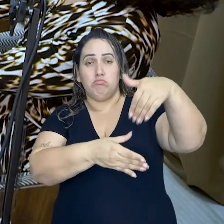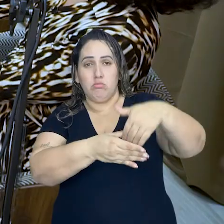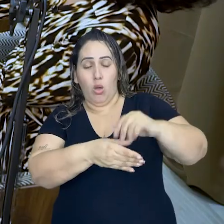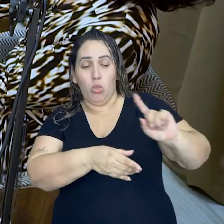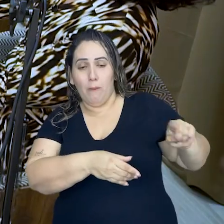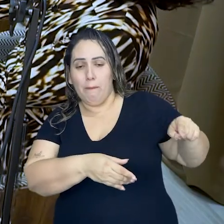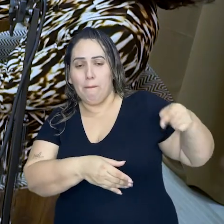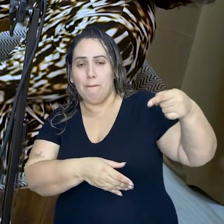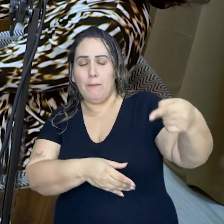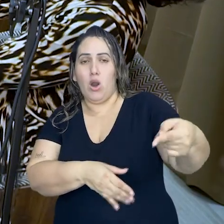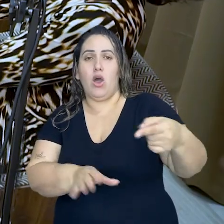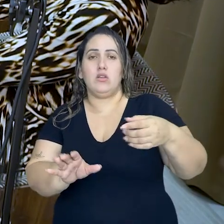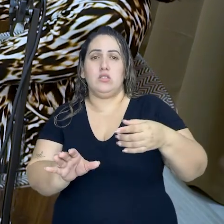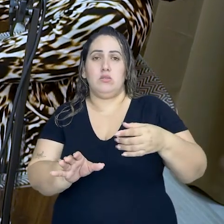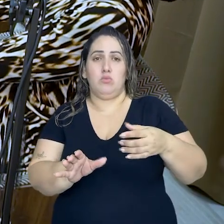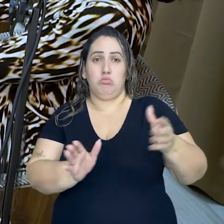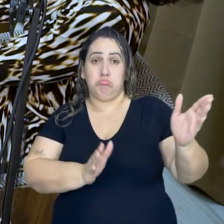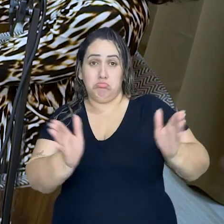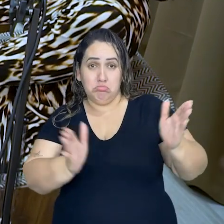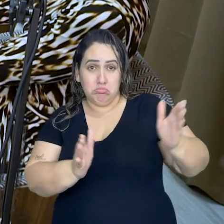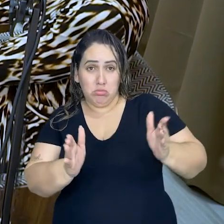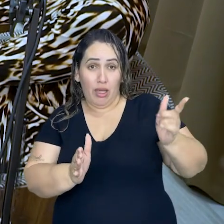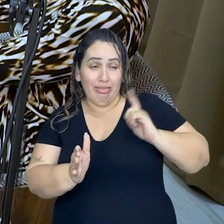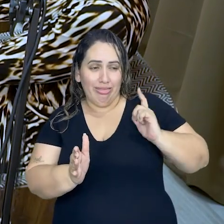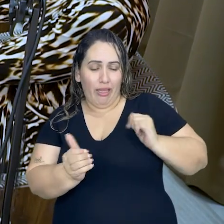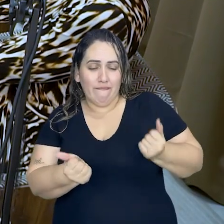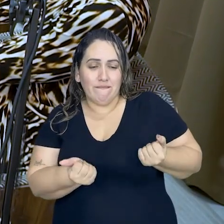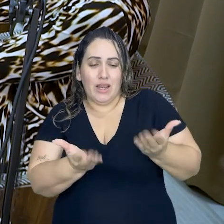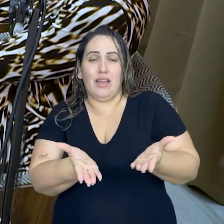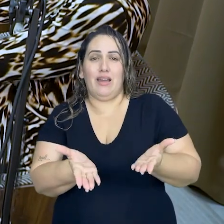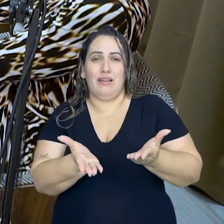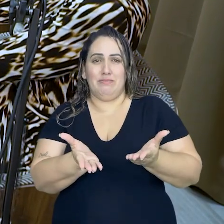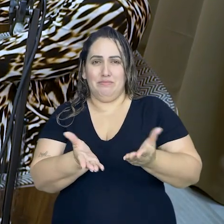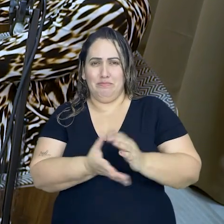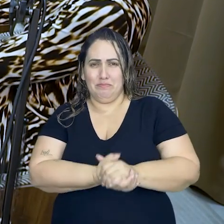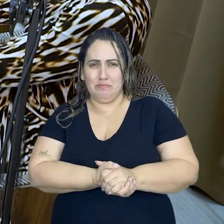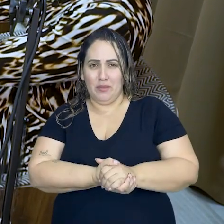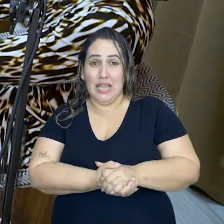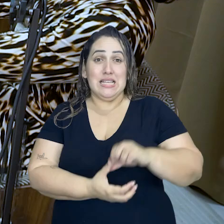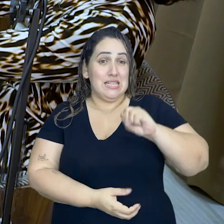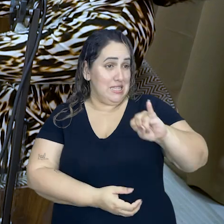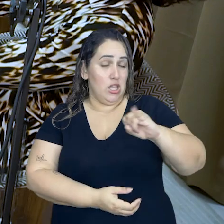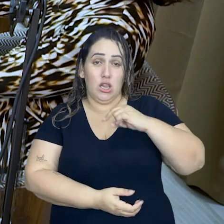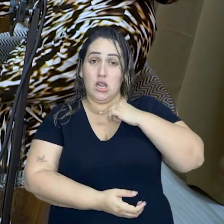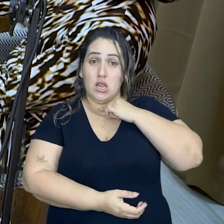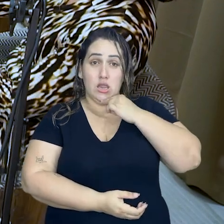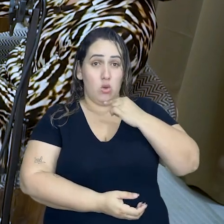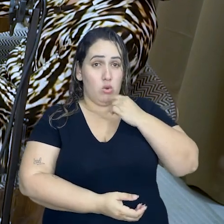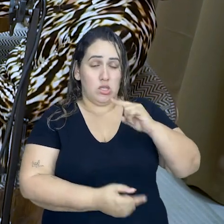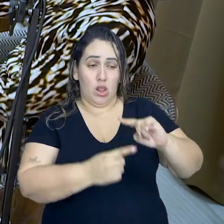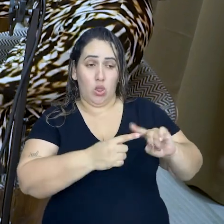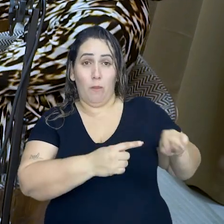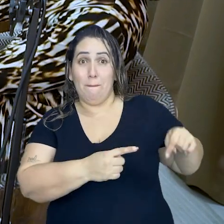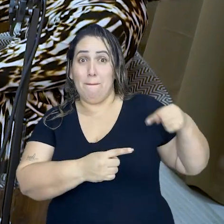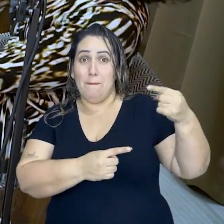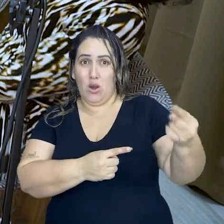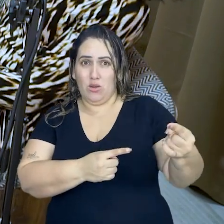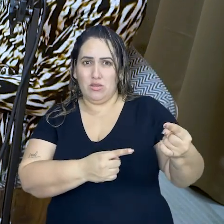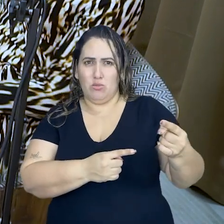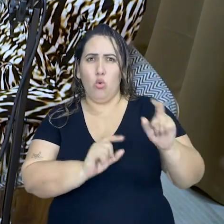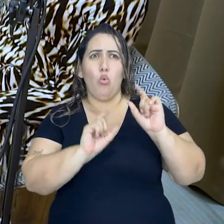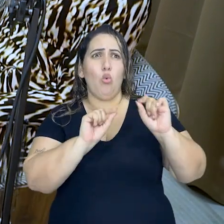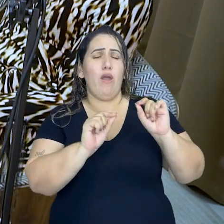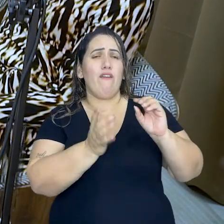ter aplicado. E se você não aplicar no próximo exercício o que deveria ter aplicado,